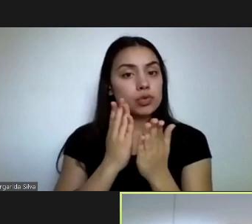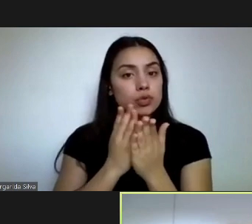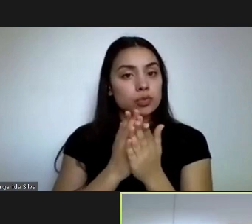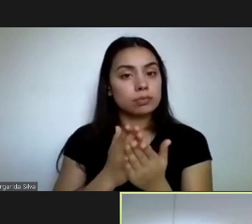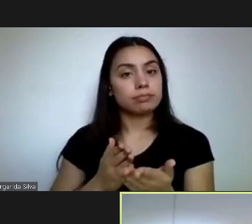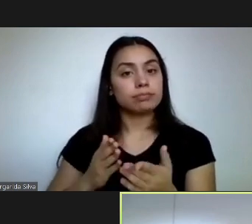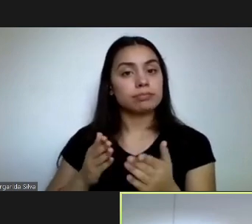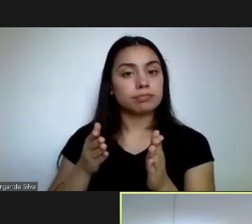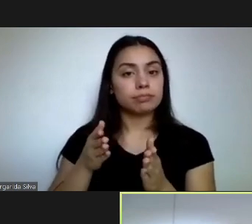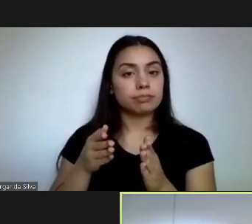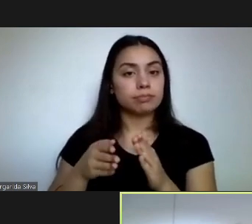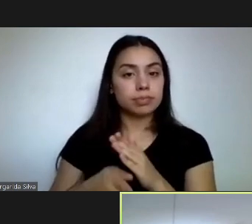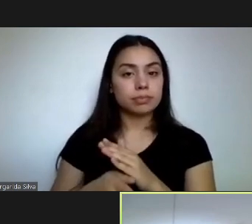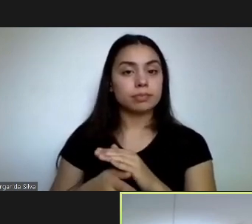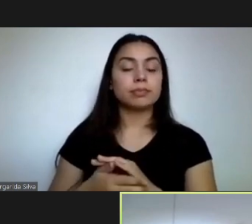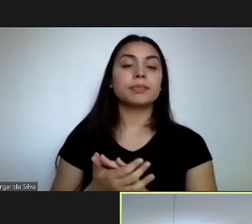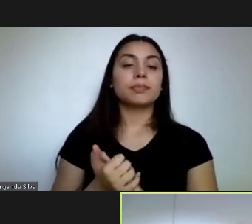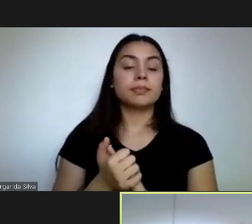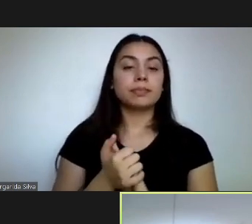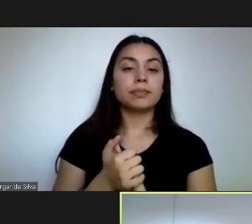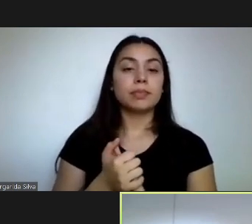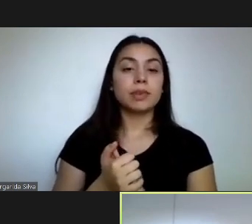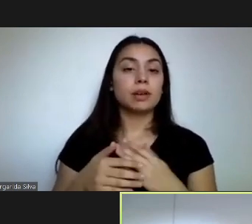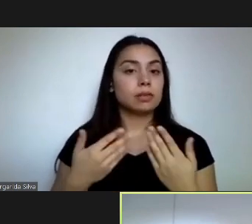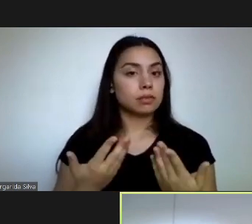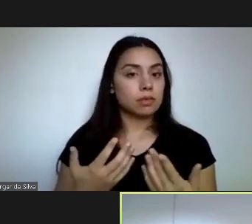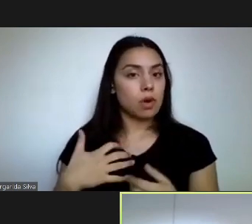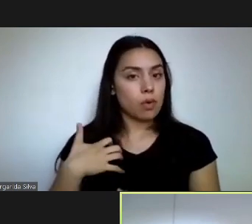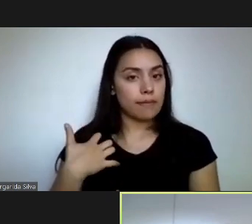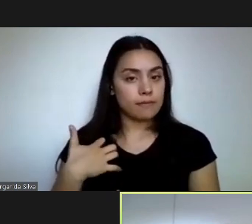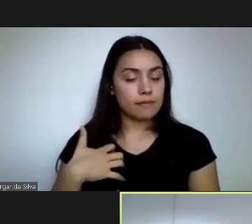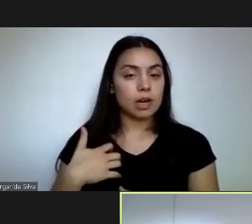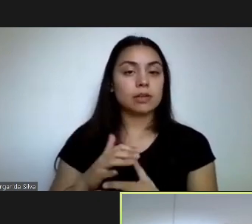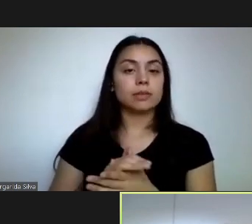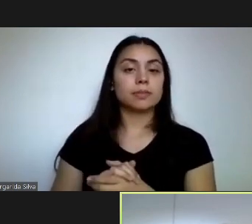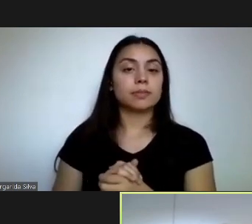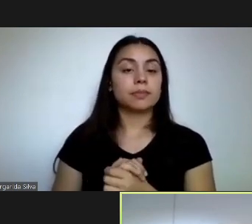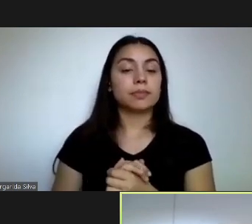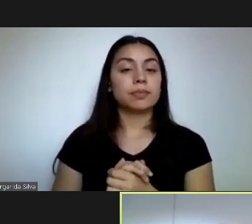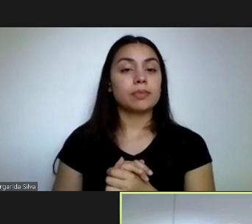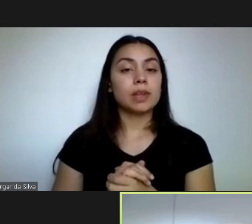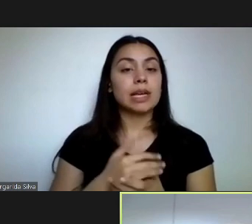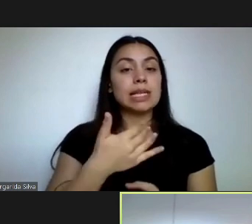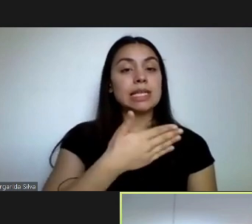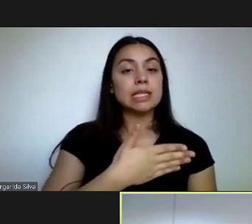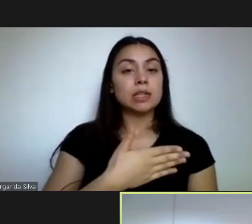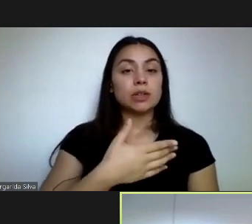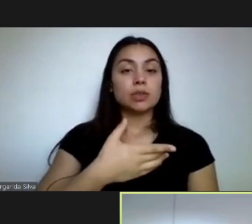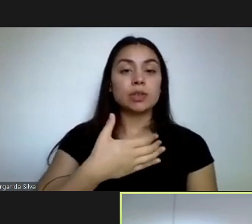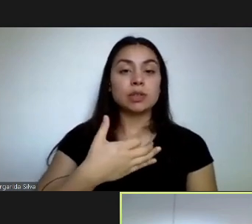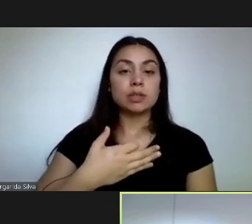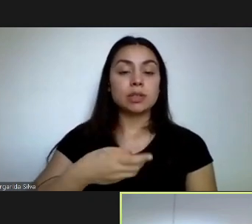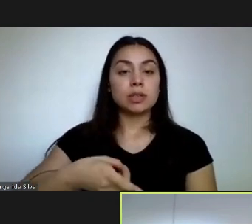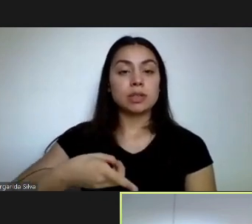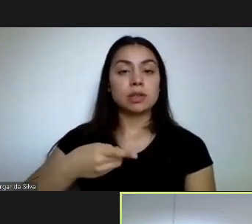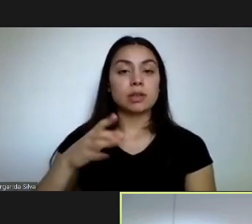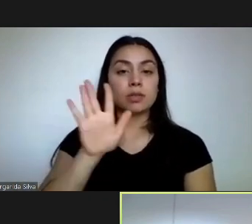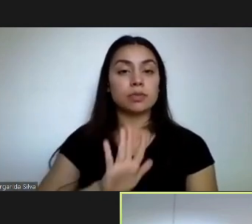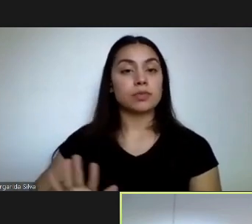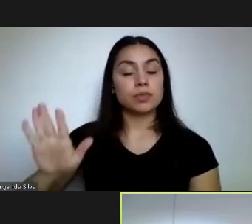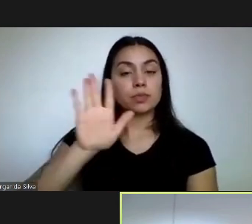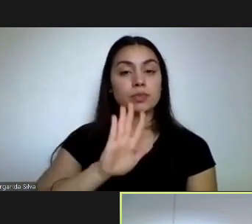este é qualquer coisa que nos podemos orgulhar. Estes números das 179 nacionalidades são da imigração em números, do relatório